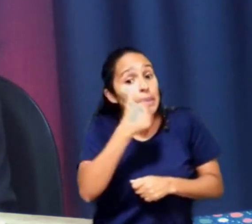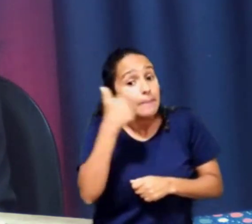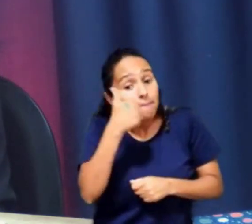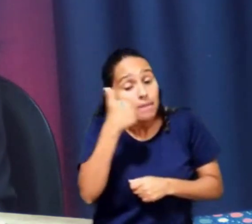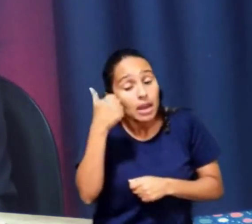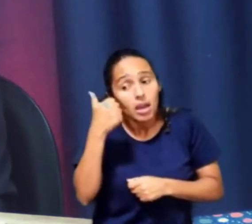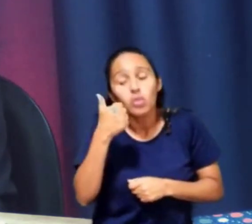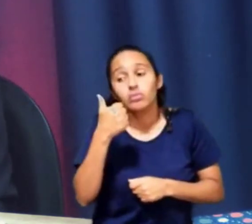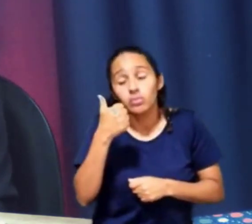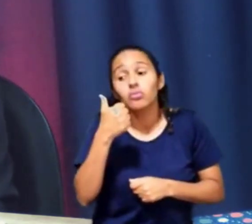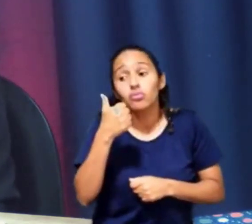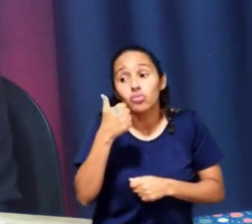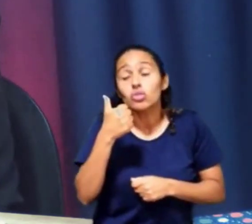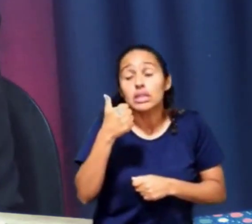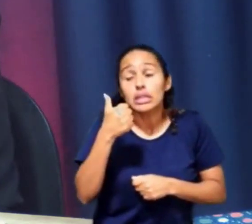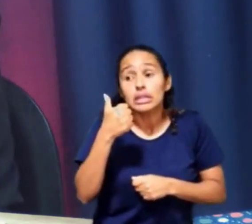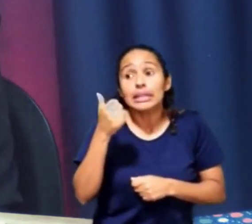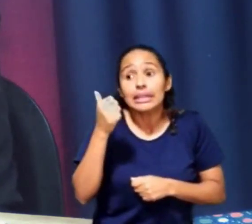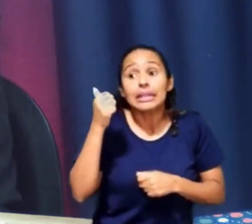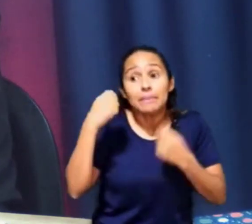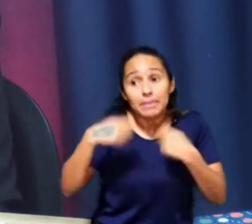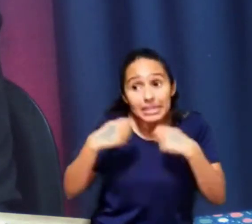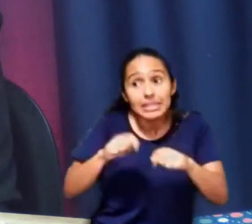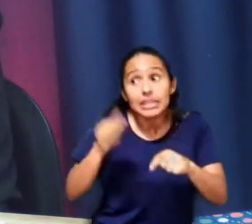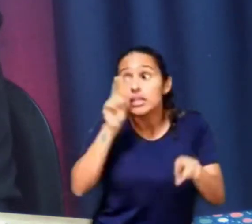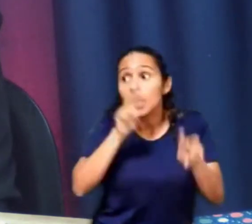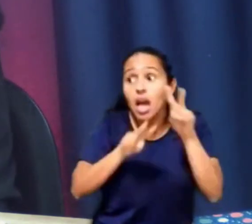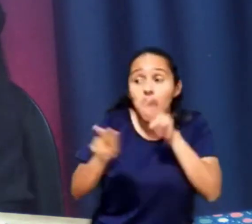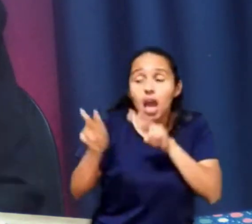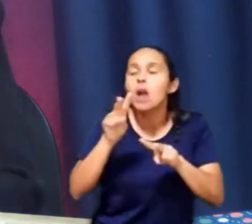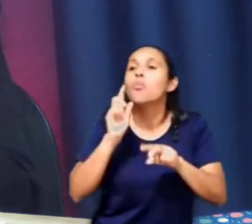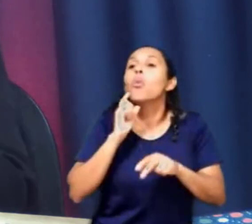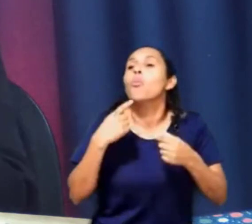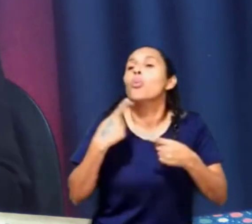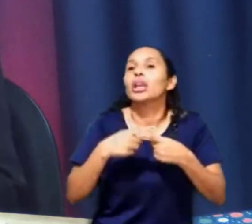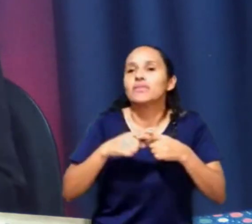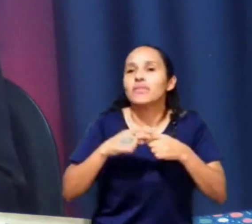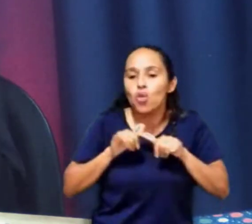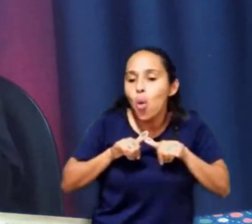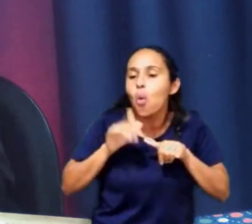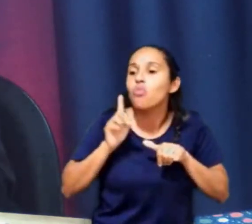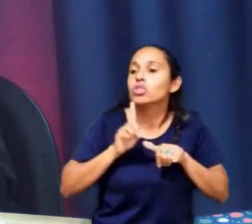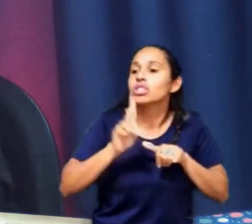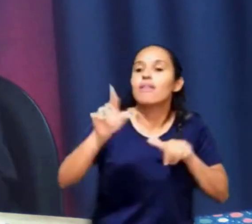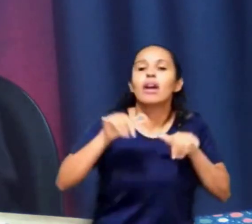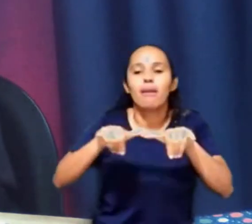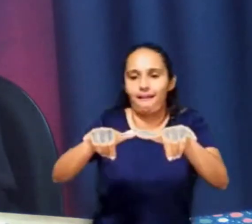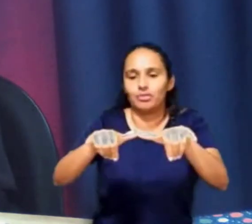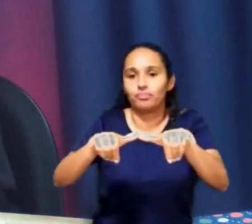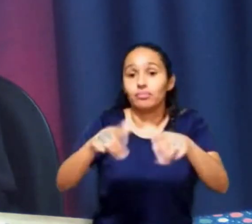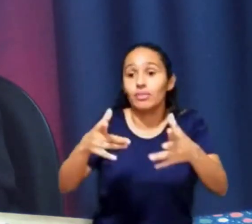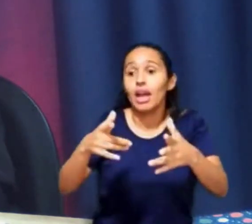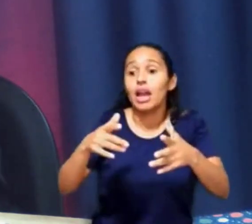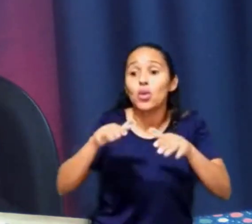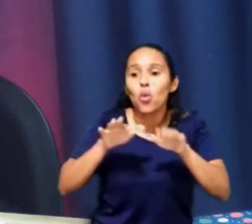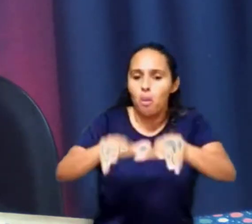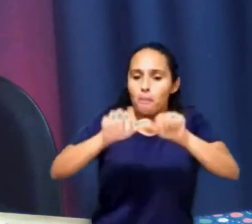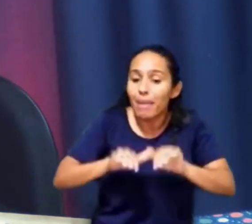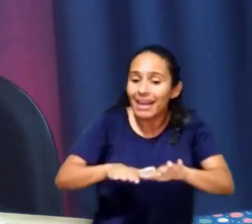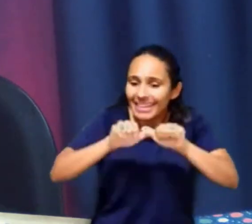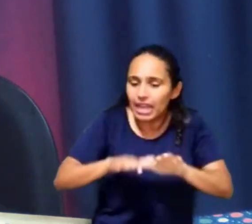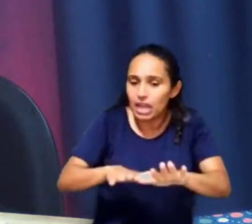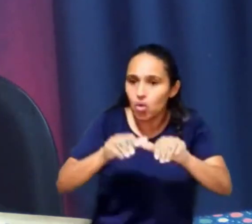que, assim, se você vai no mercado, você vai entender que o padeiro tem que saber aqueles sinais. Se for